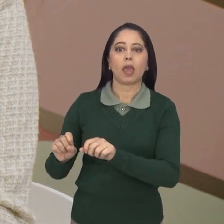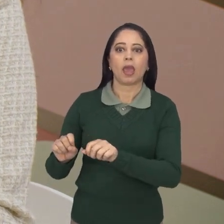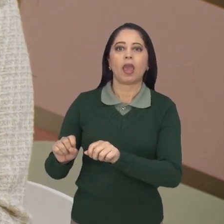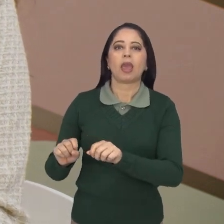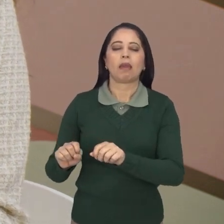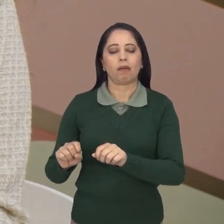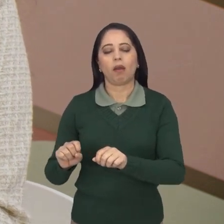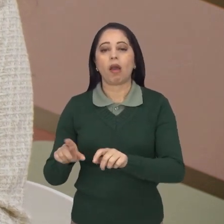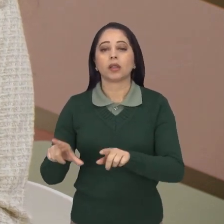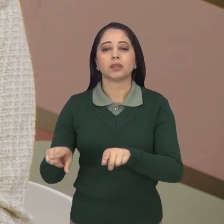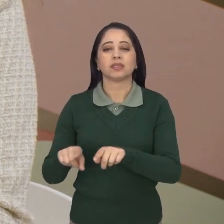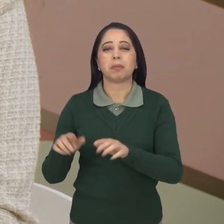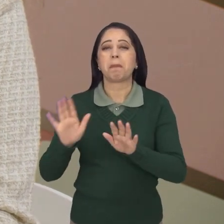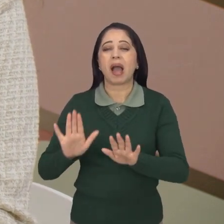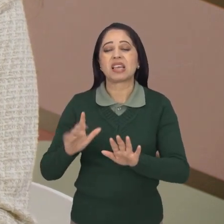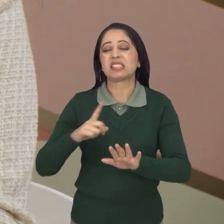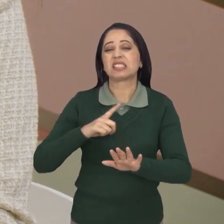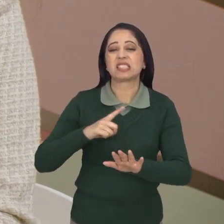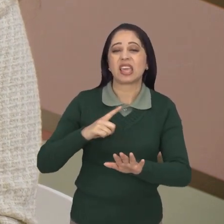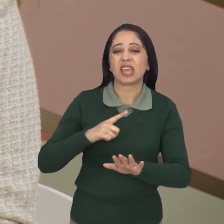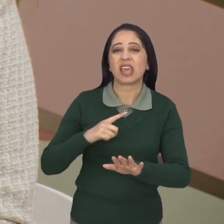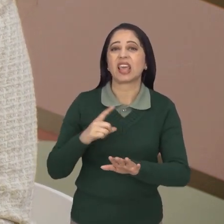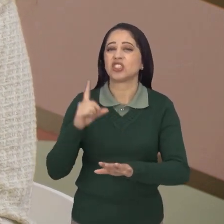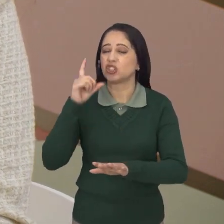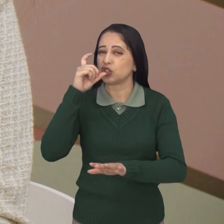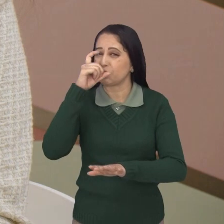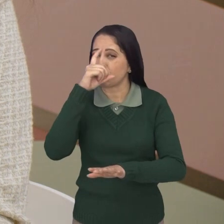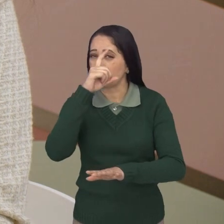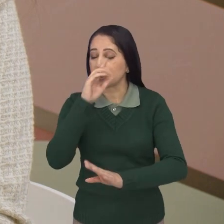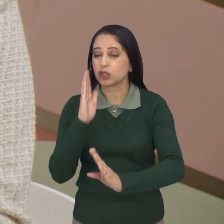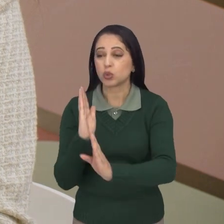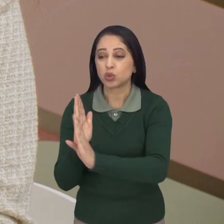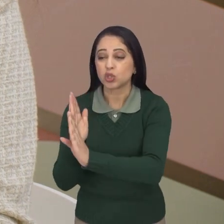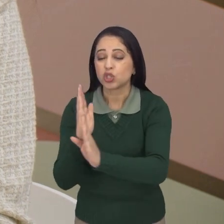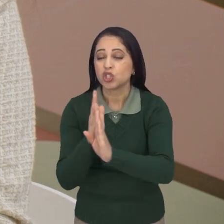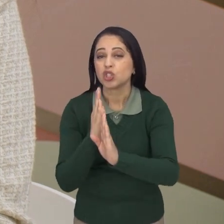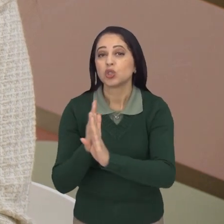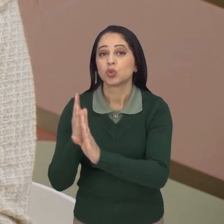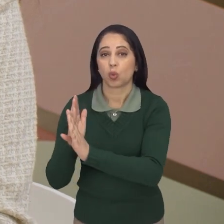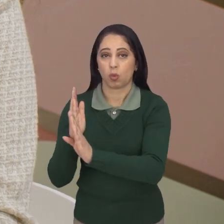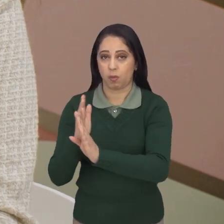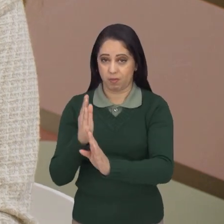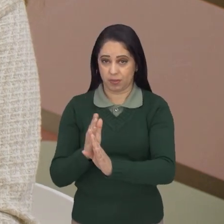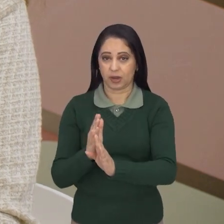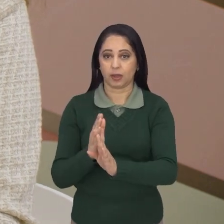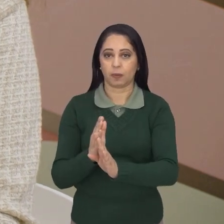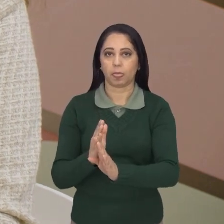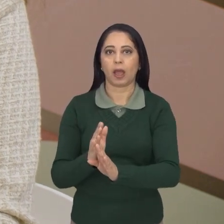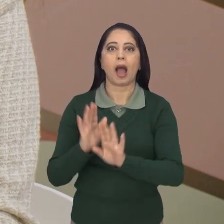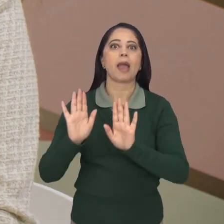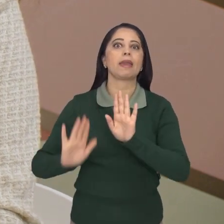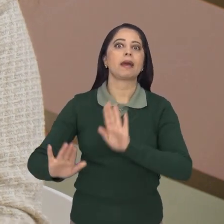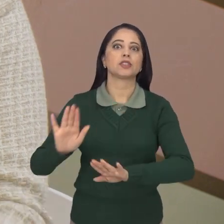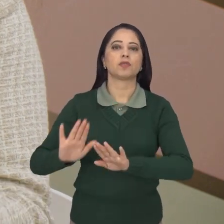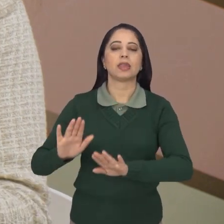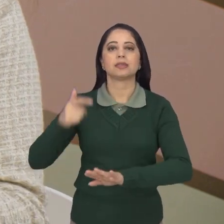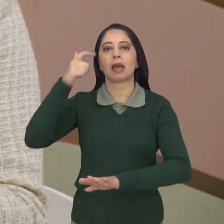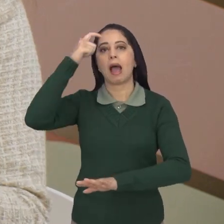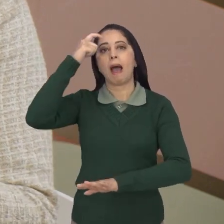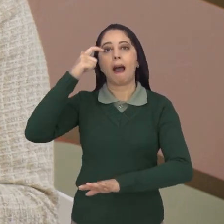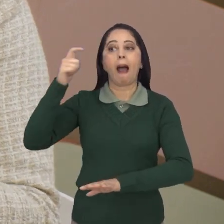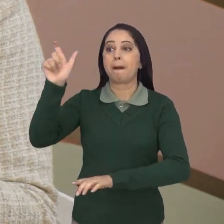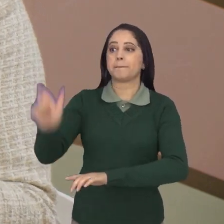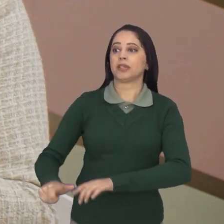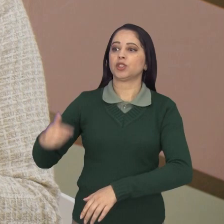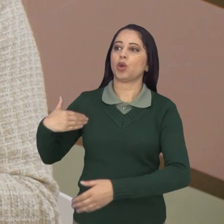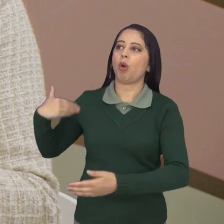aquela intolerância ao glúten. Mas são fases que às vezes ficam difíceis de serem diagnosticadas e aí ele passa a vida toda tendo